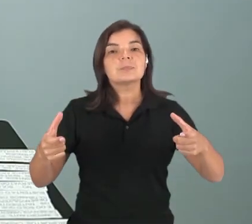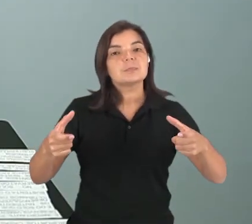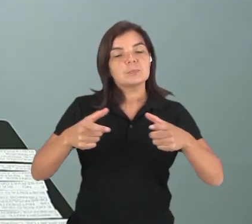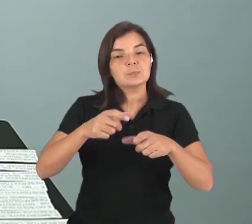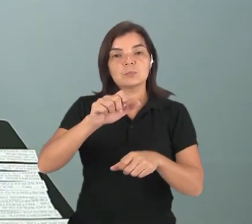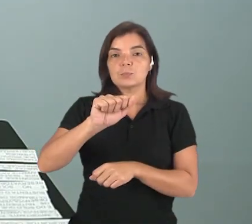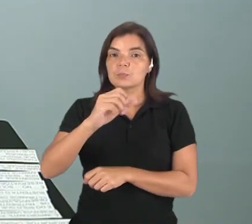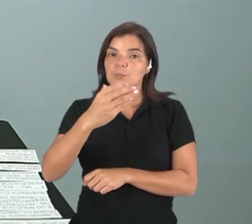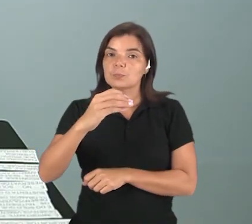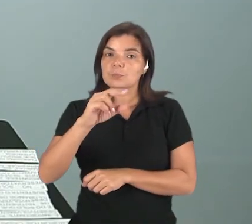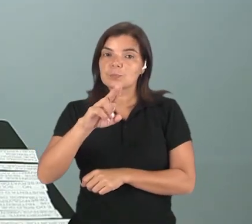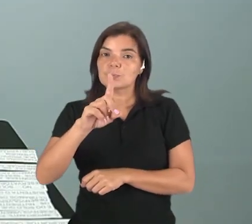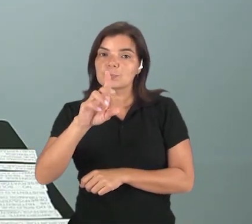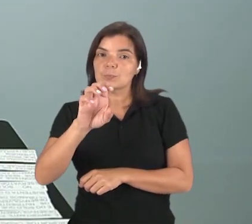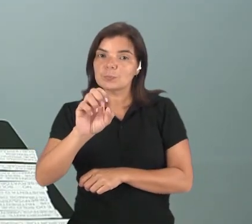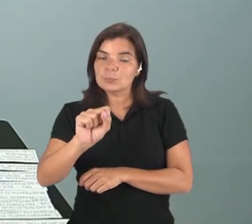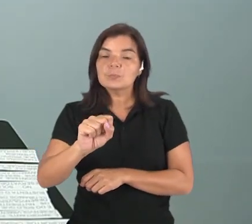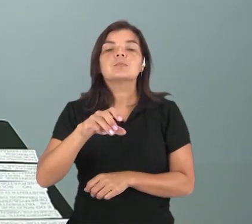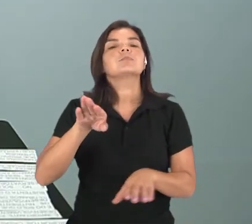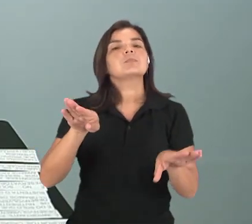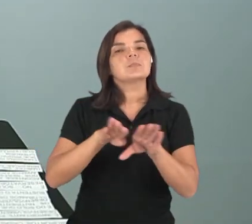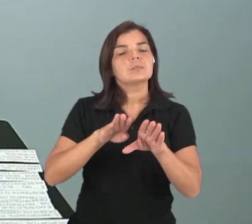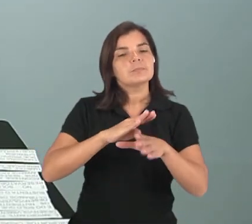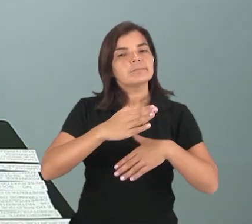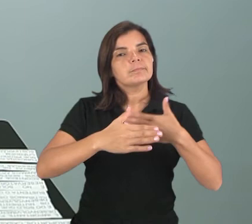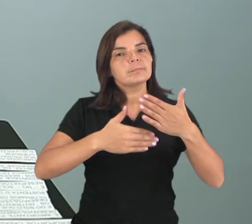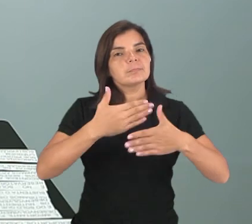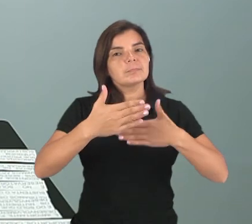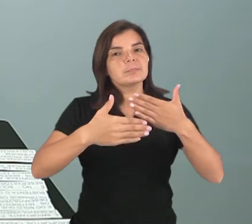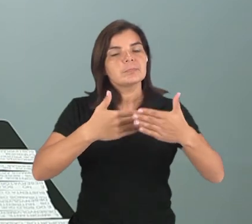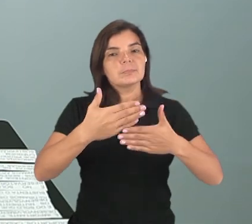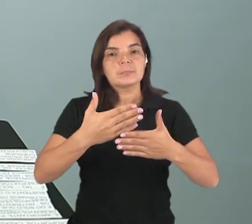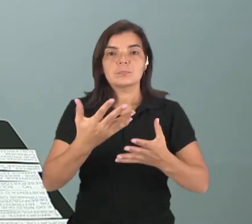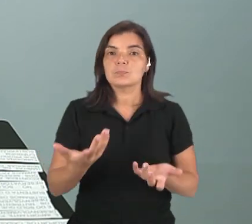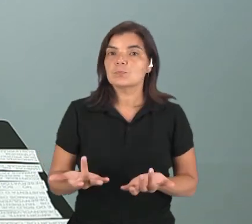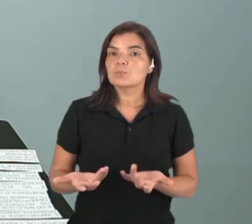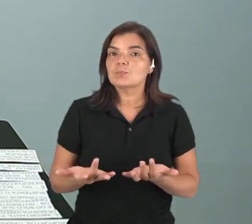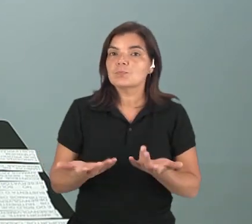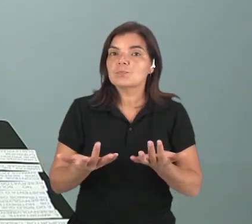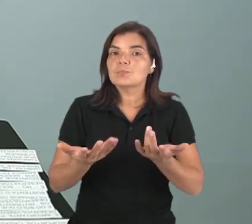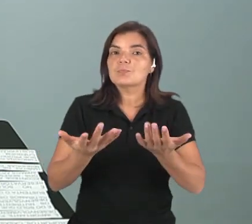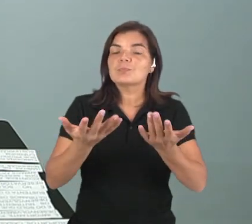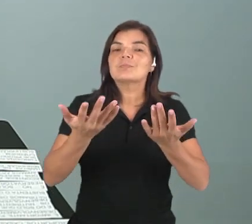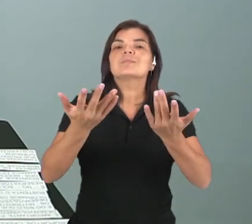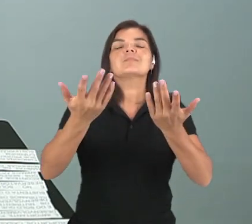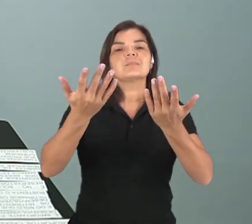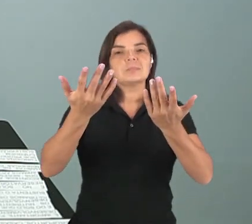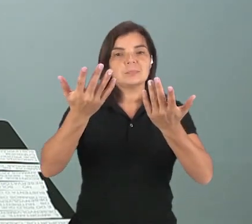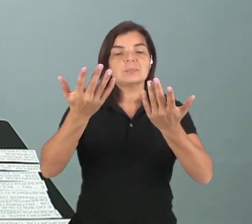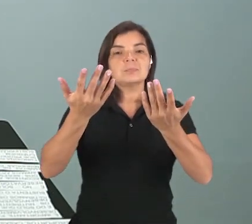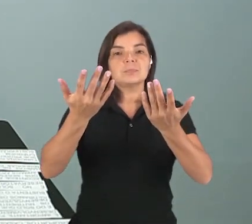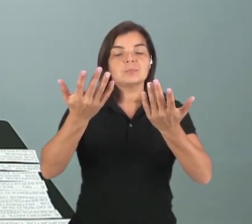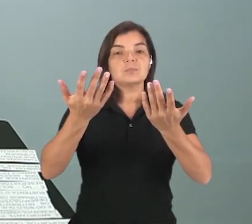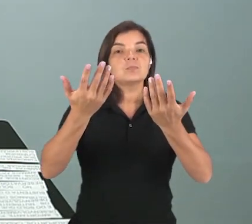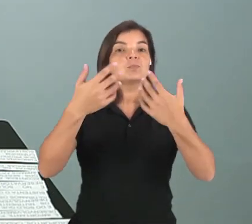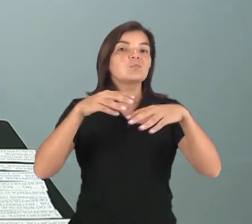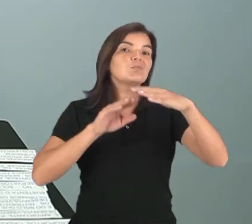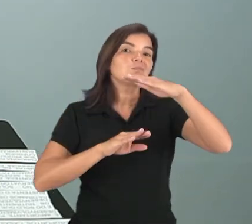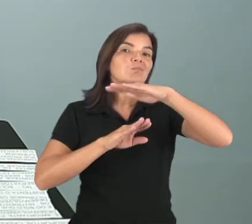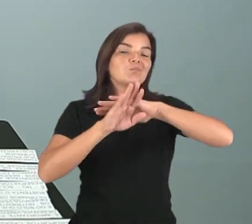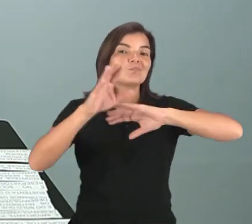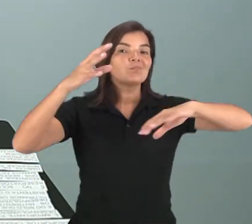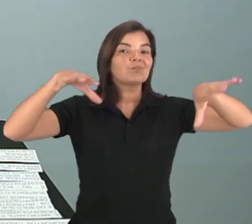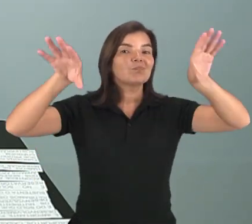essa água, ela também passa por um processo de evaporação. Ela se evapora e fica